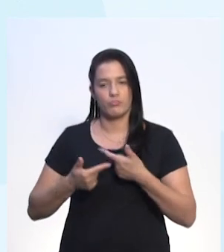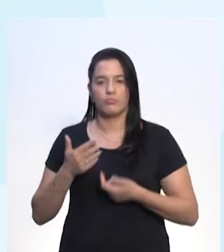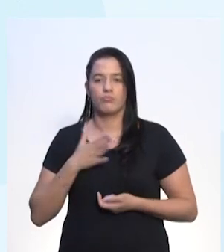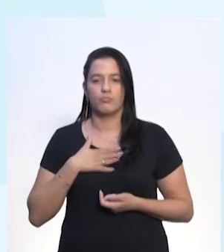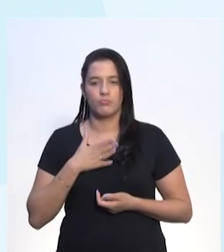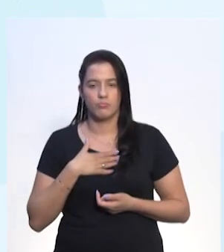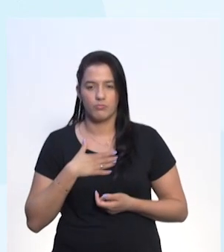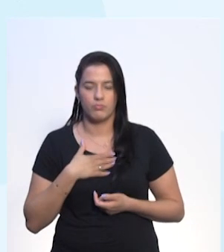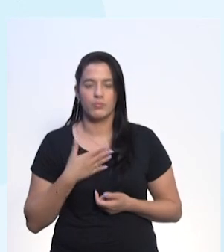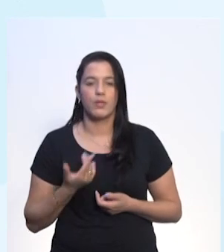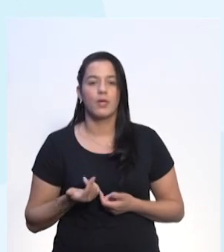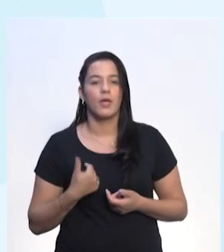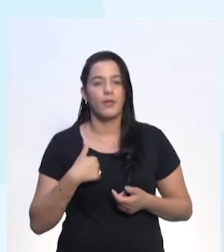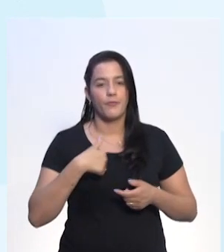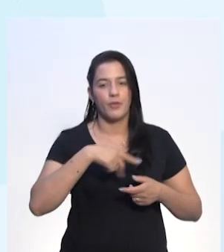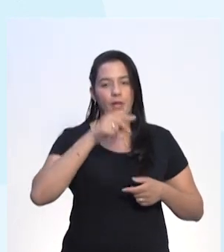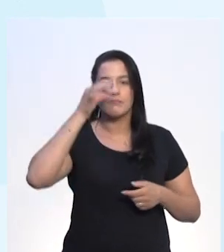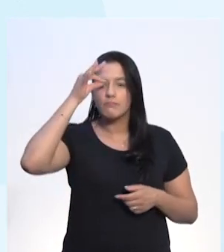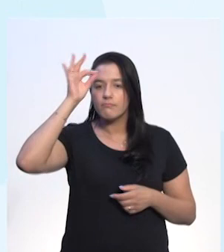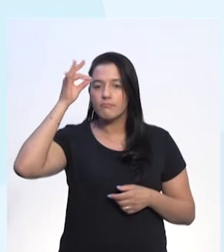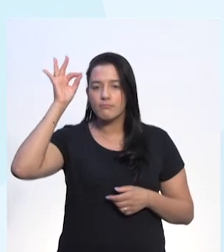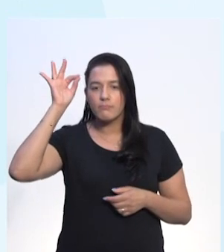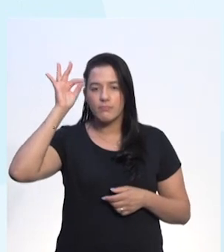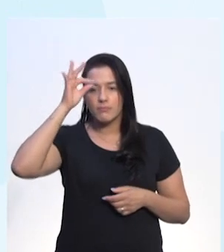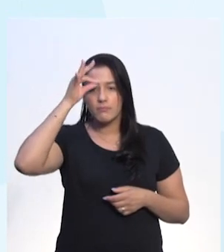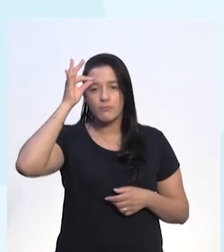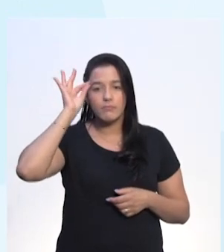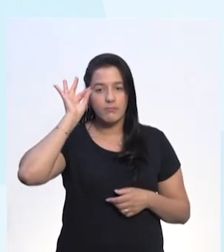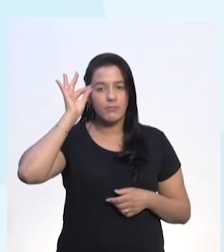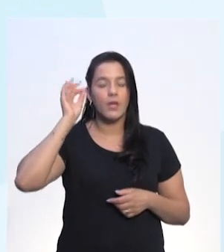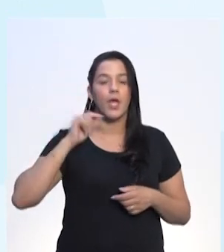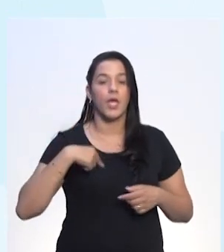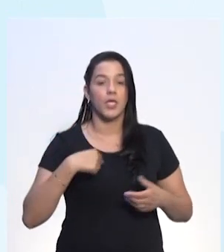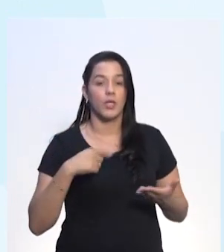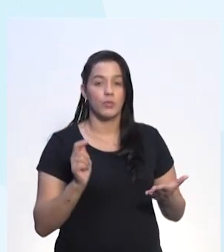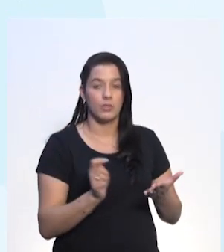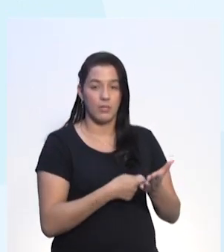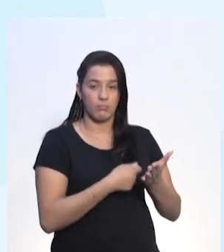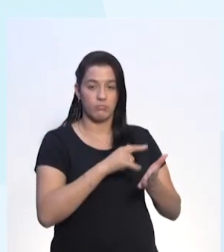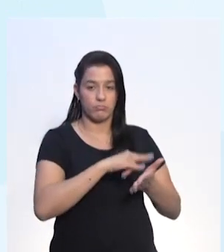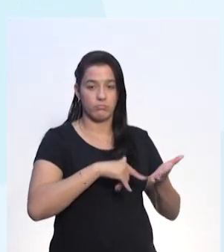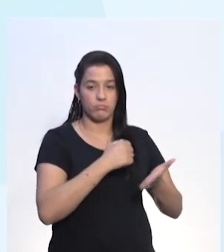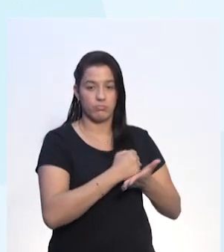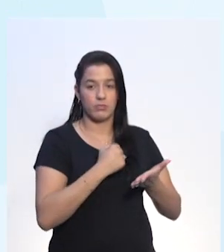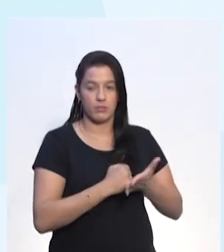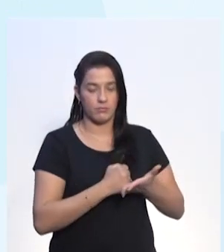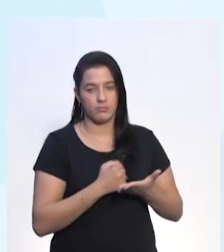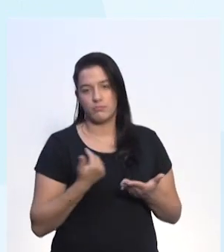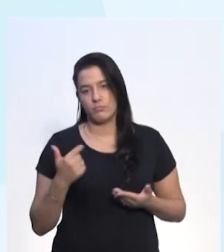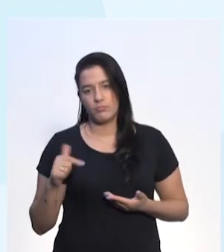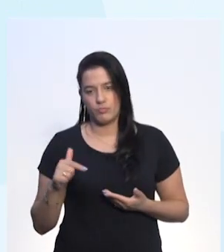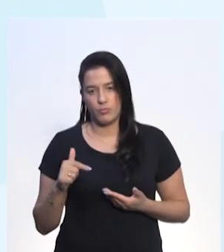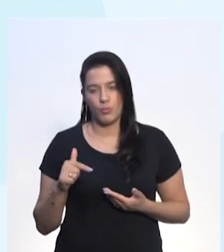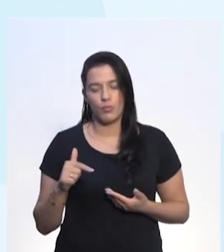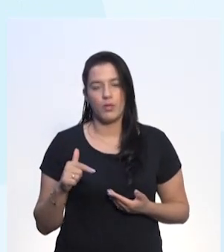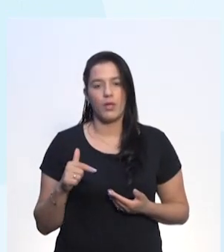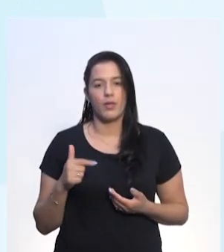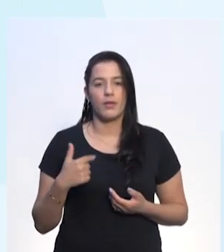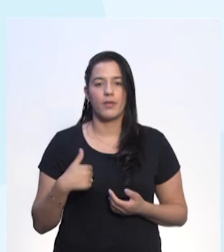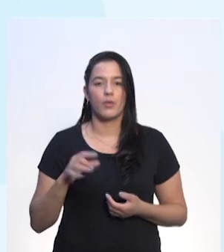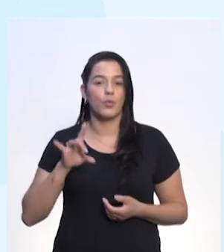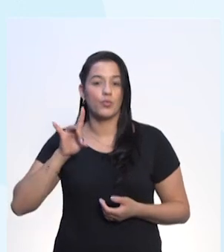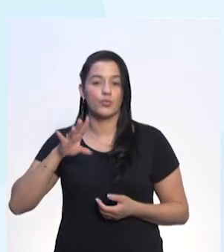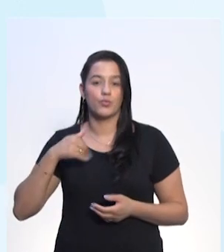prestar o serviço para alguém, eu não vou ter isso assinado na minha carteira, né, porque eu estou fazendo, como se a gente fala, um